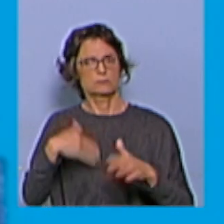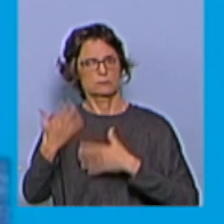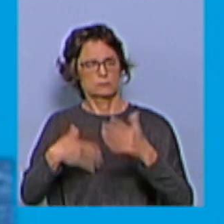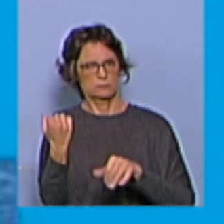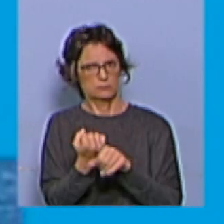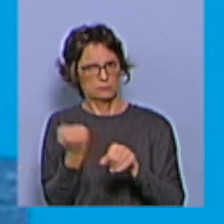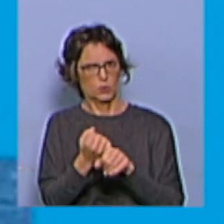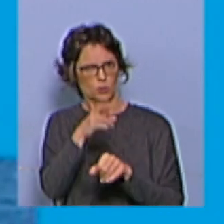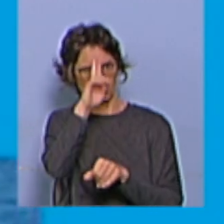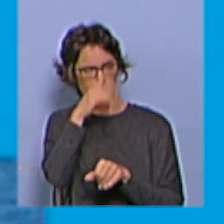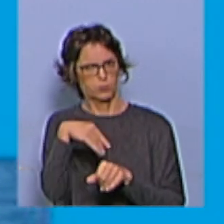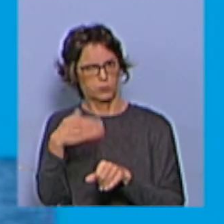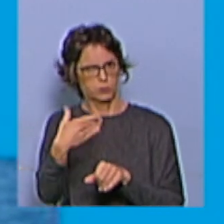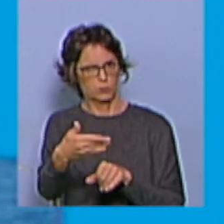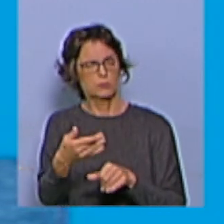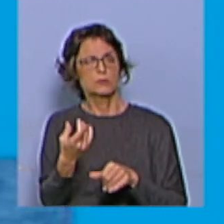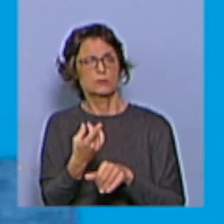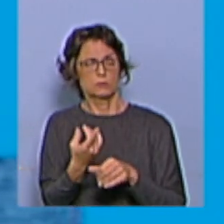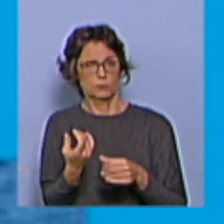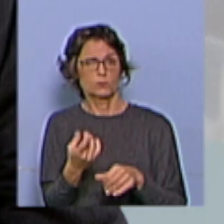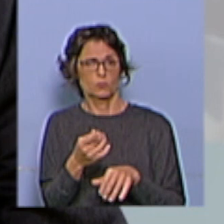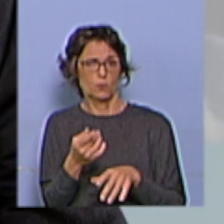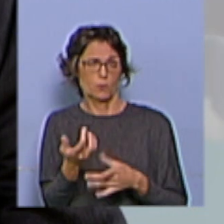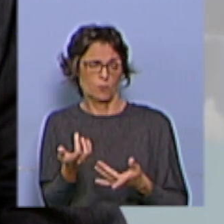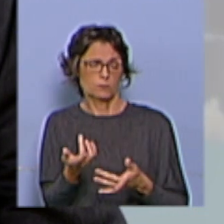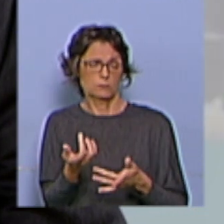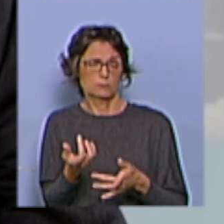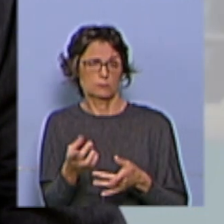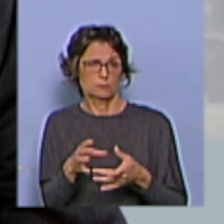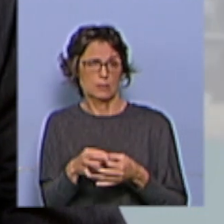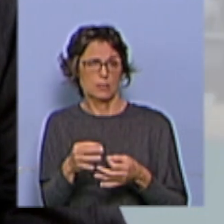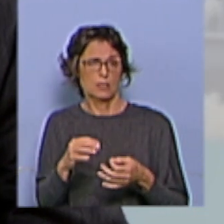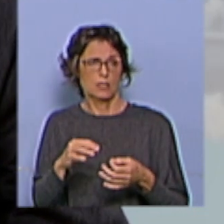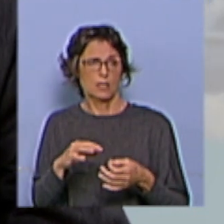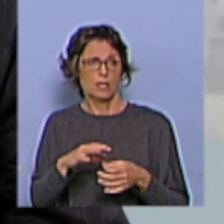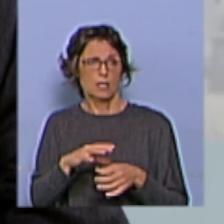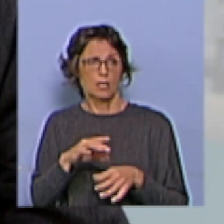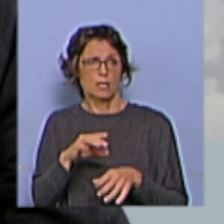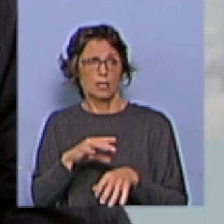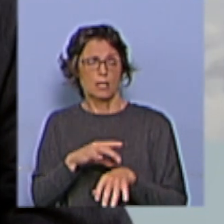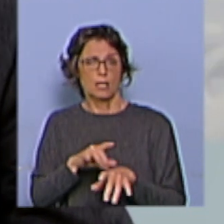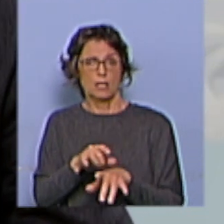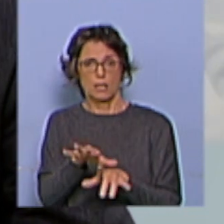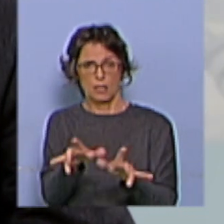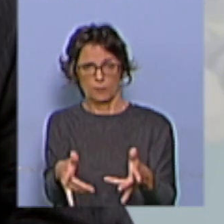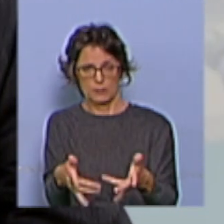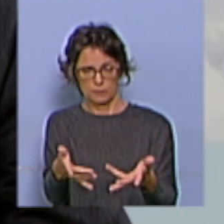por causa desta pandemia. Como é que tem sido, como é que foi um